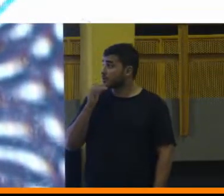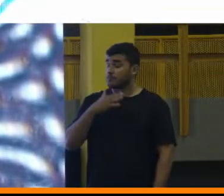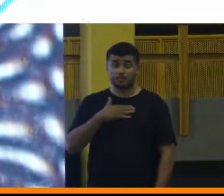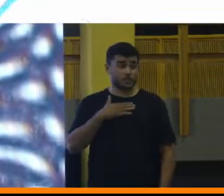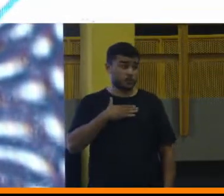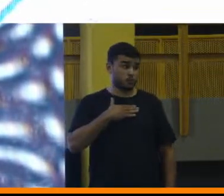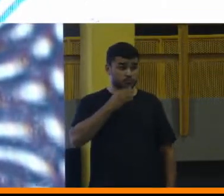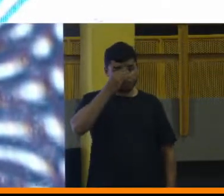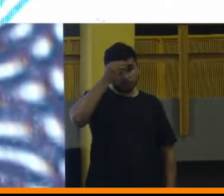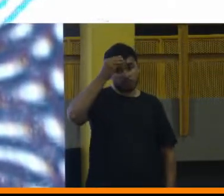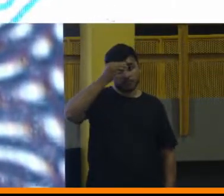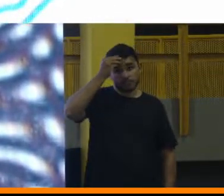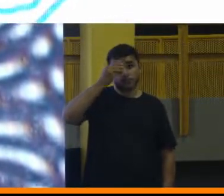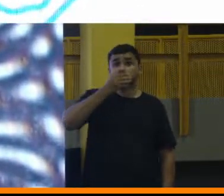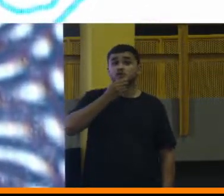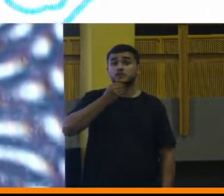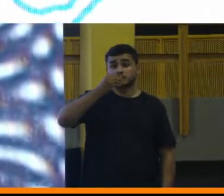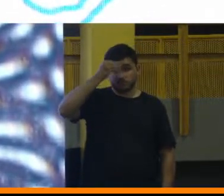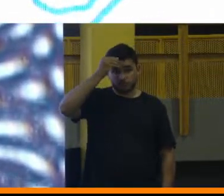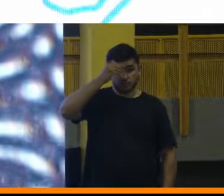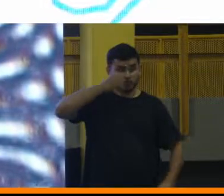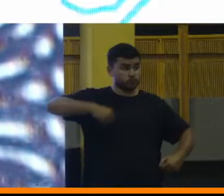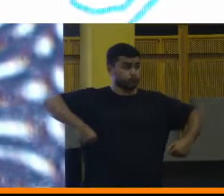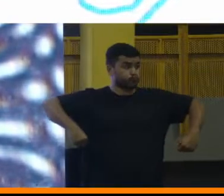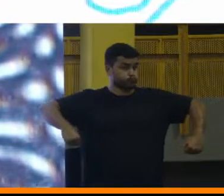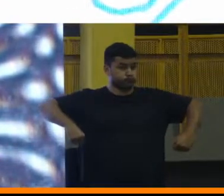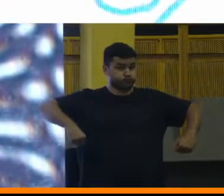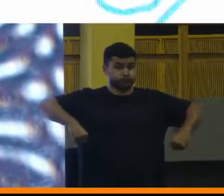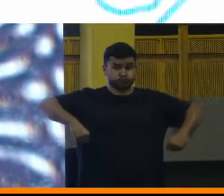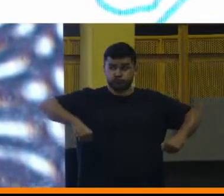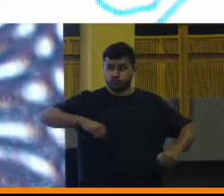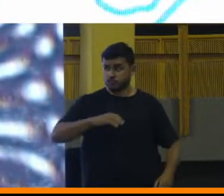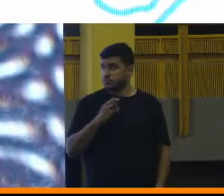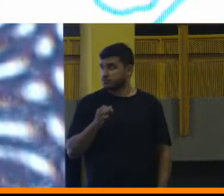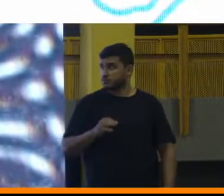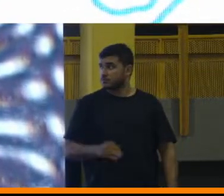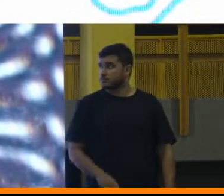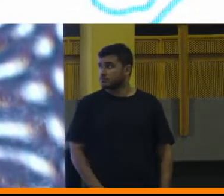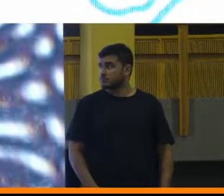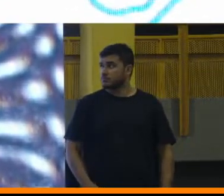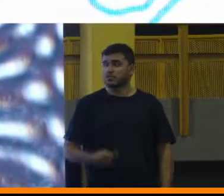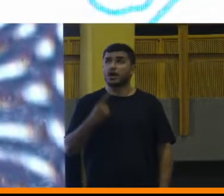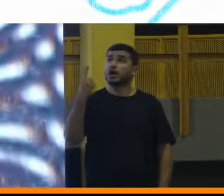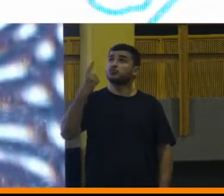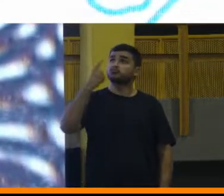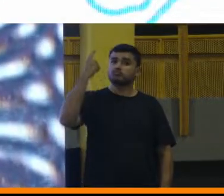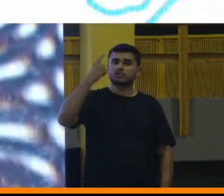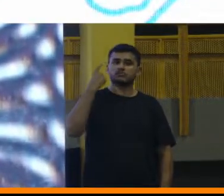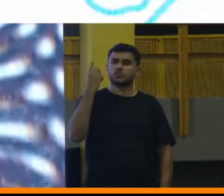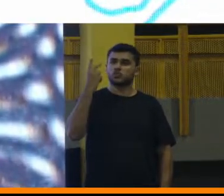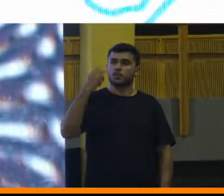padrinho, ele era muito grande, em todos os sentidos. 2 metros de altura e 200